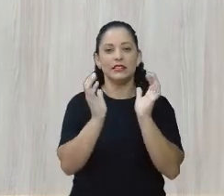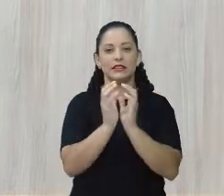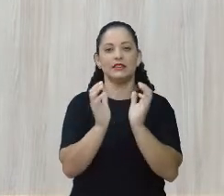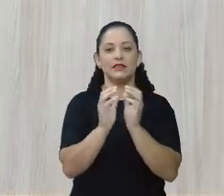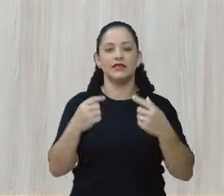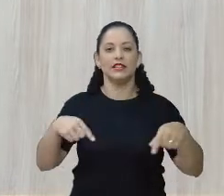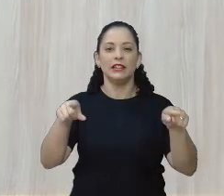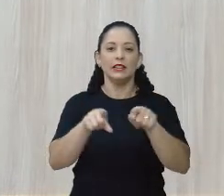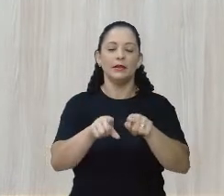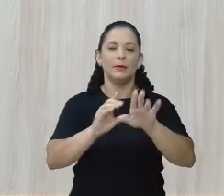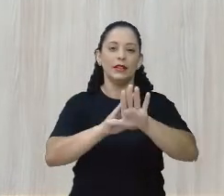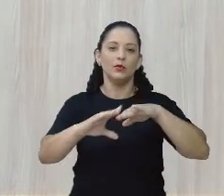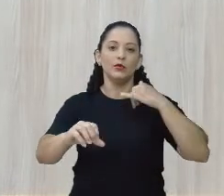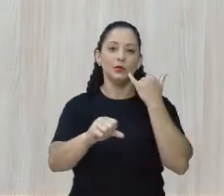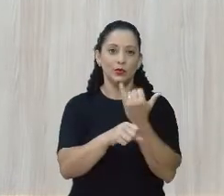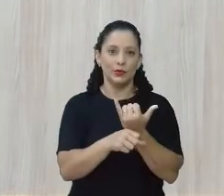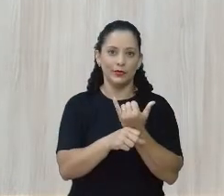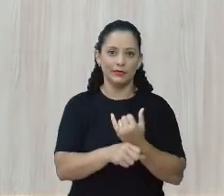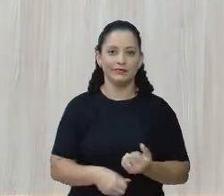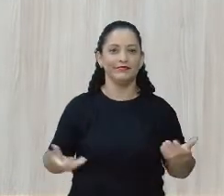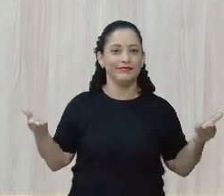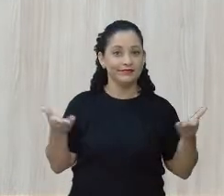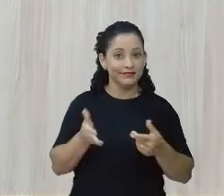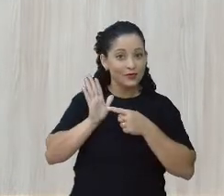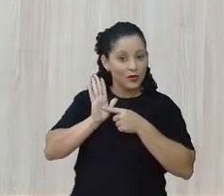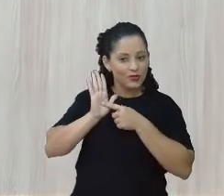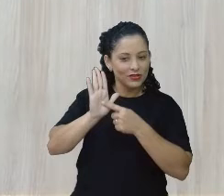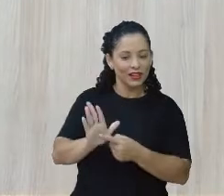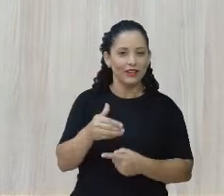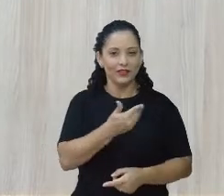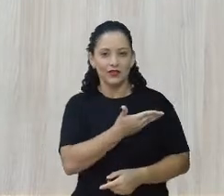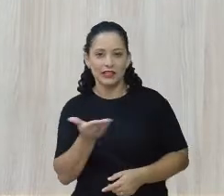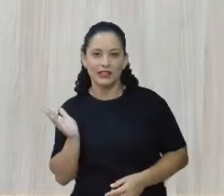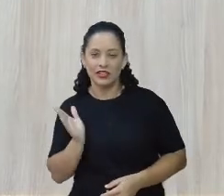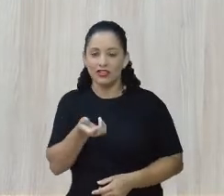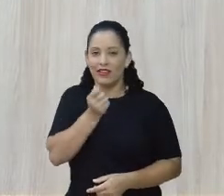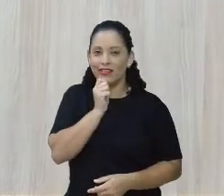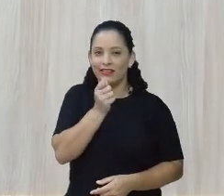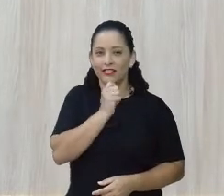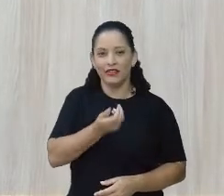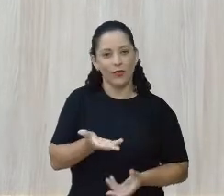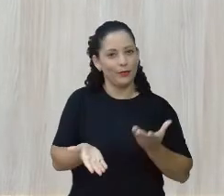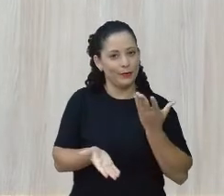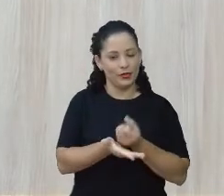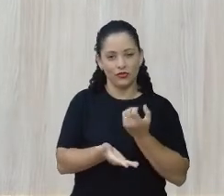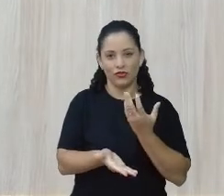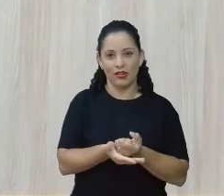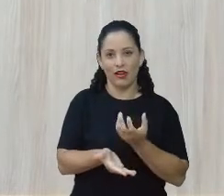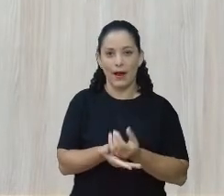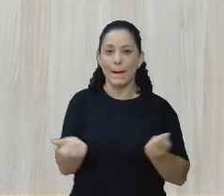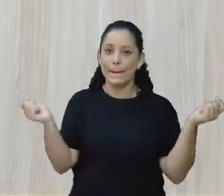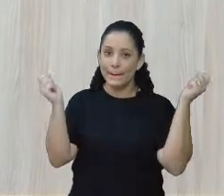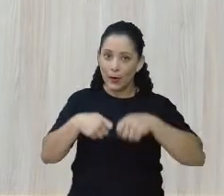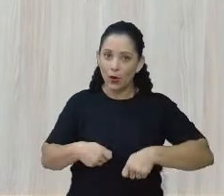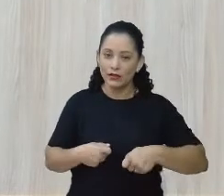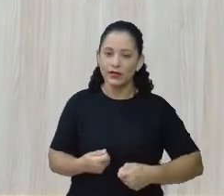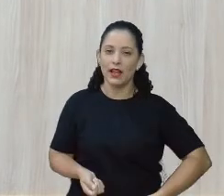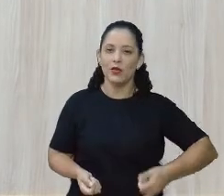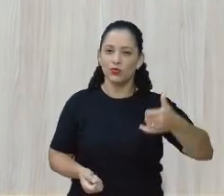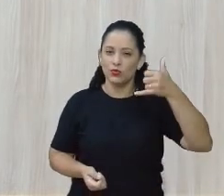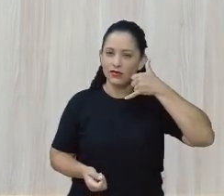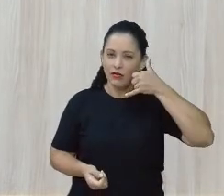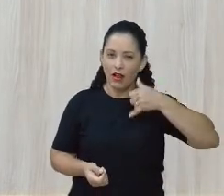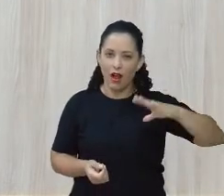canal lá no YouTube. Vamos colocar o QR Code na tela para aquelas pessoas que ainda não conseguiram baixar o aplicativo. Então, aponte aí a